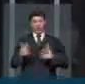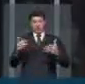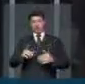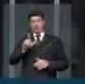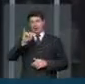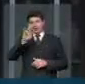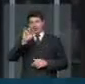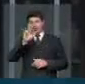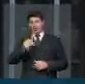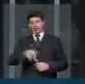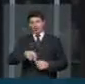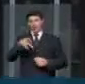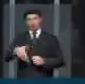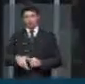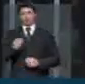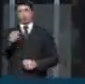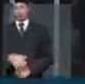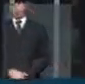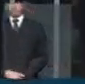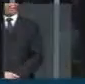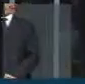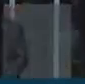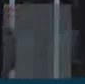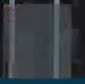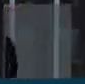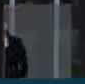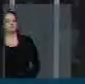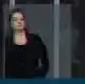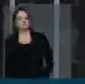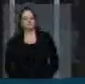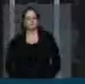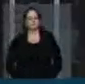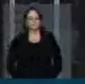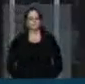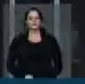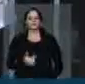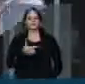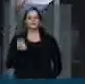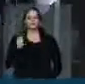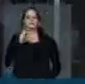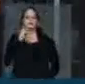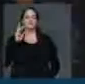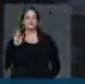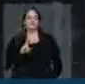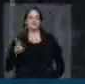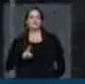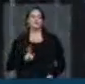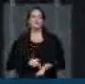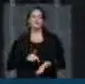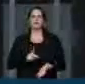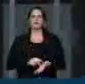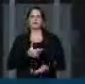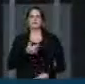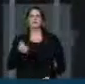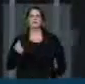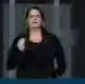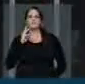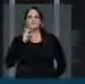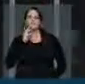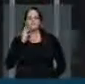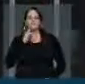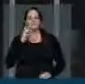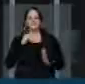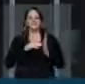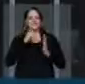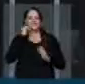Libra? 200 bilhões de reais. Essa que é a verdade, são 200 bilhões que o Senado